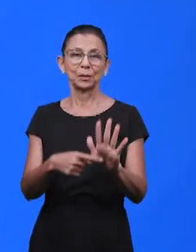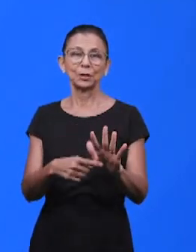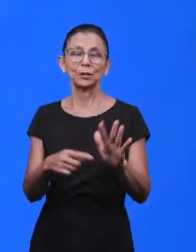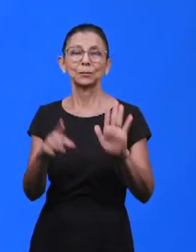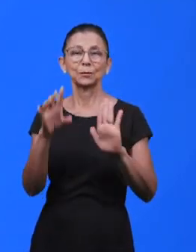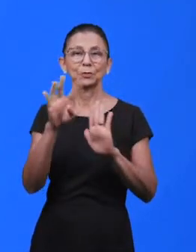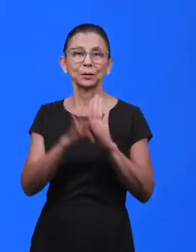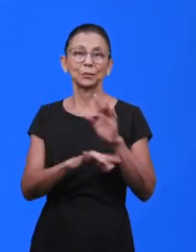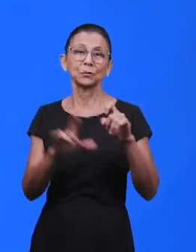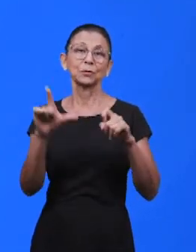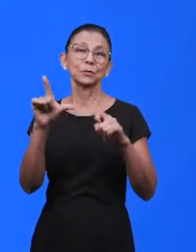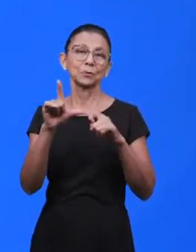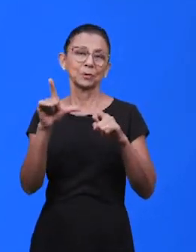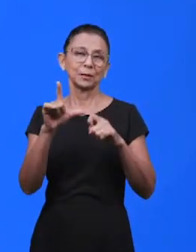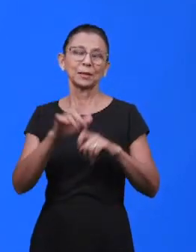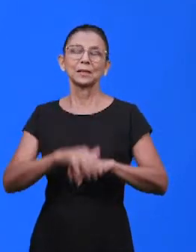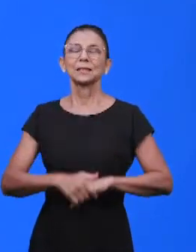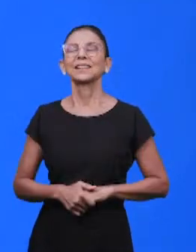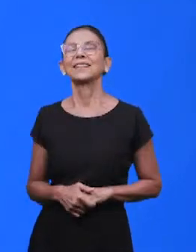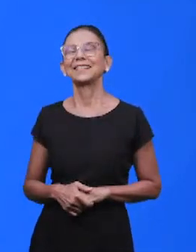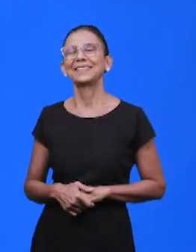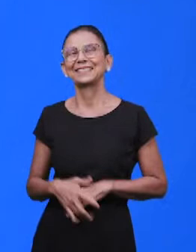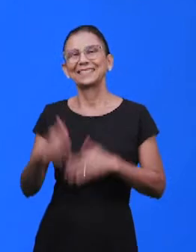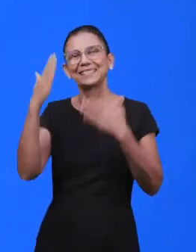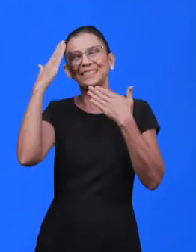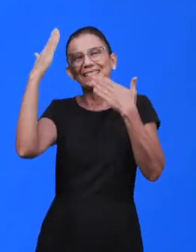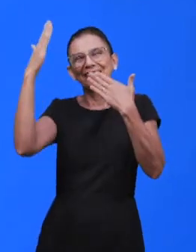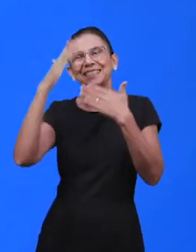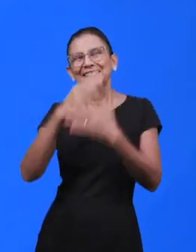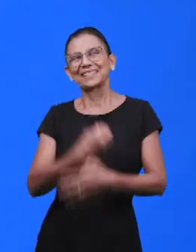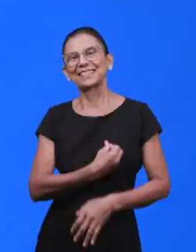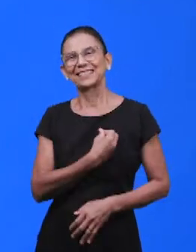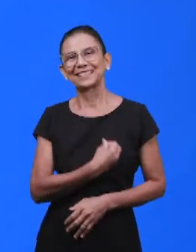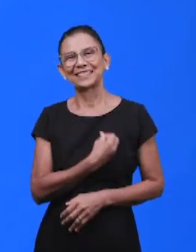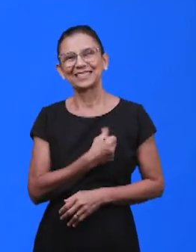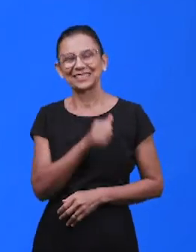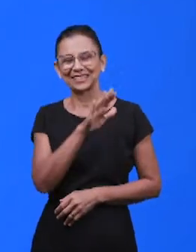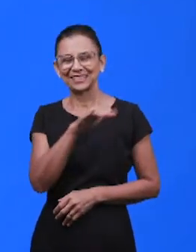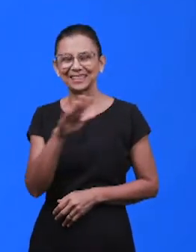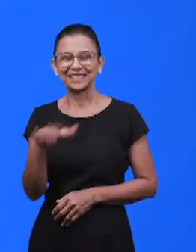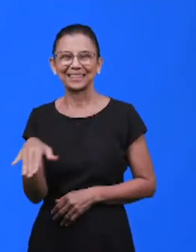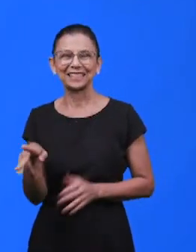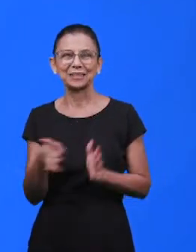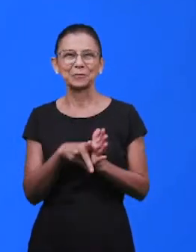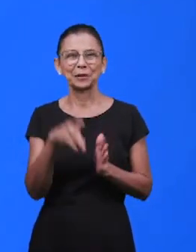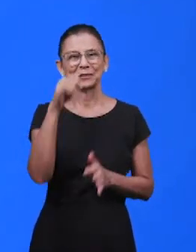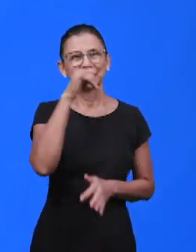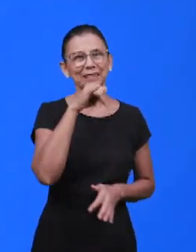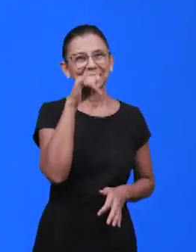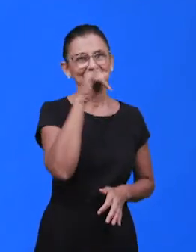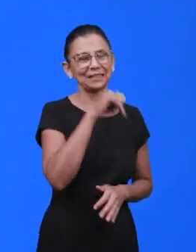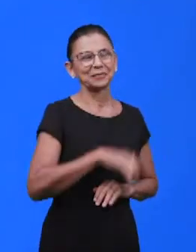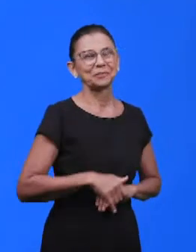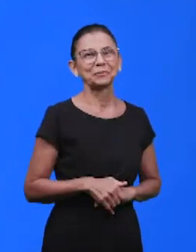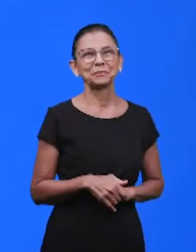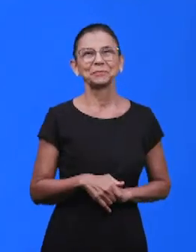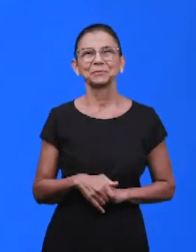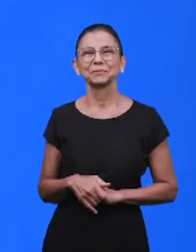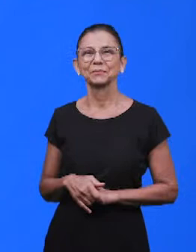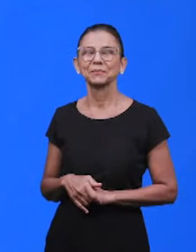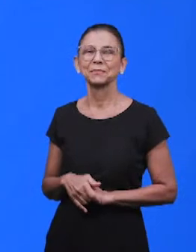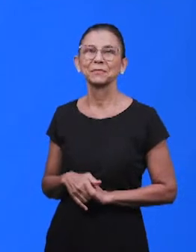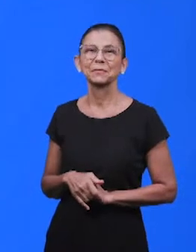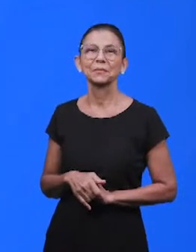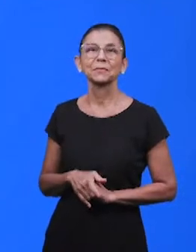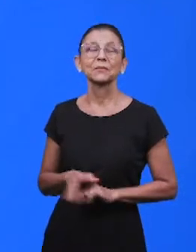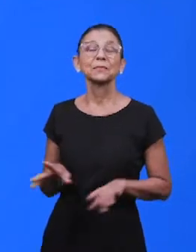Obrigado por essa participação dos nossos queridos italianinhos, né? Que são da nossa igreja de Torino e de Milão, na Itália. Também, que